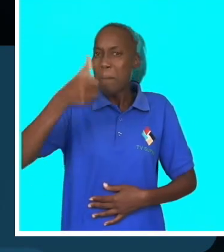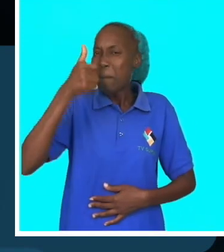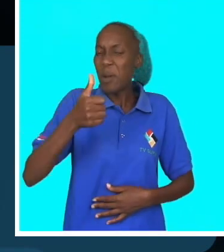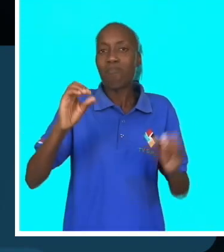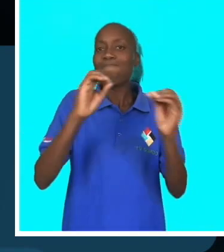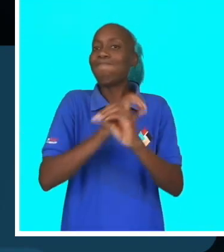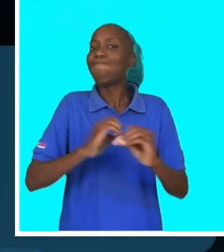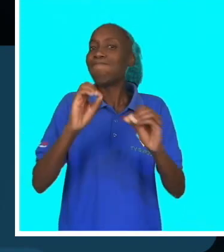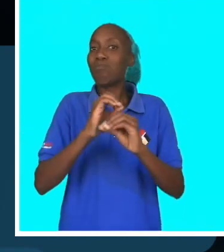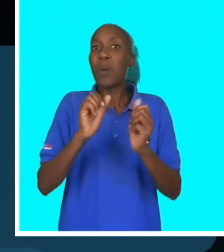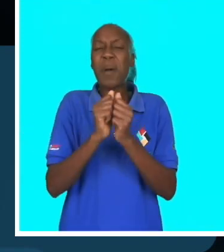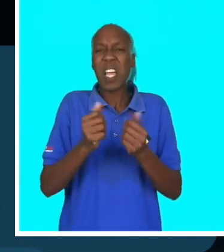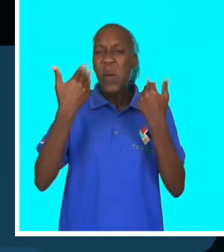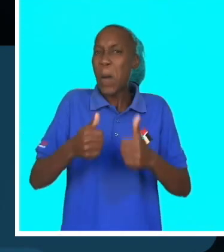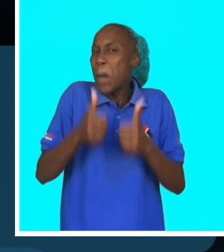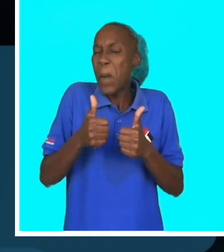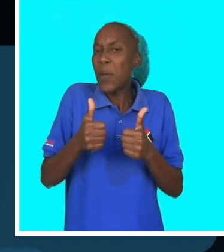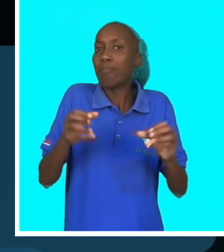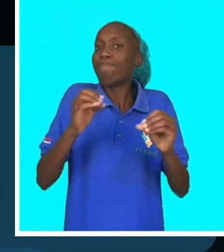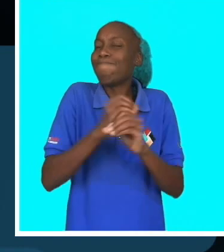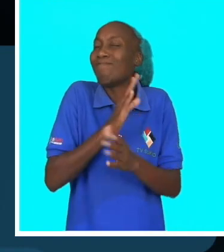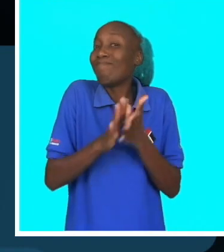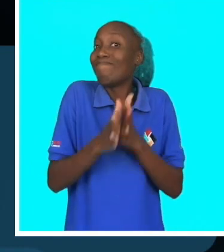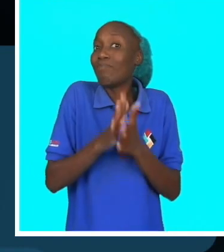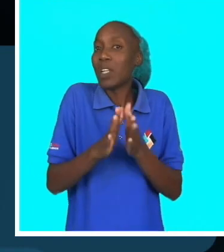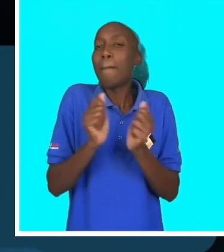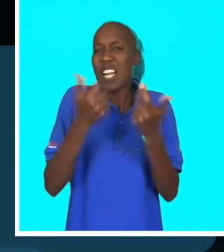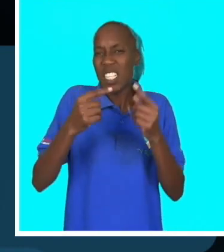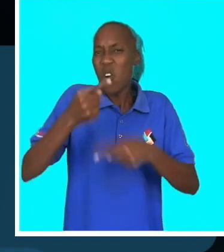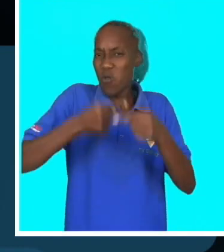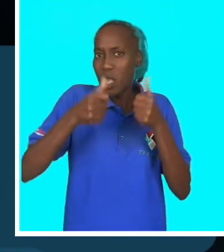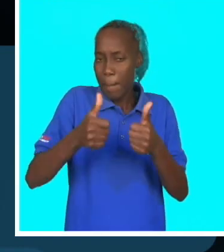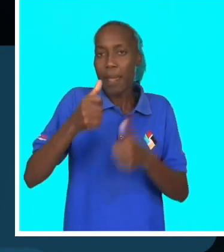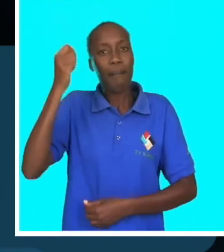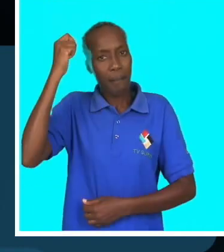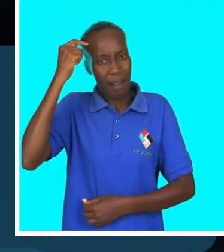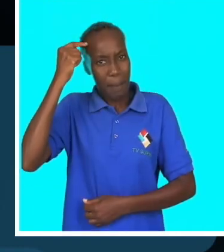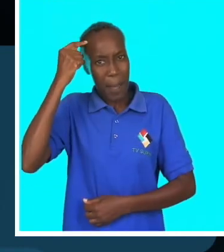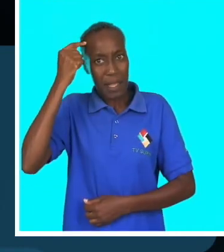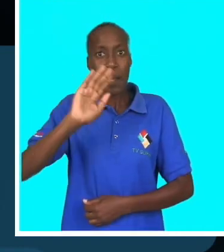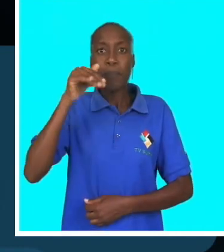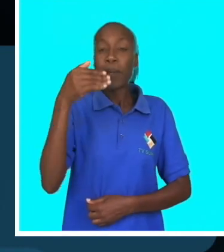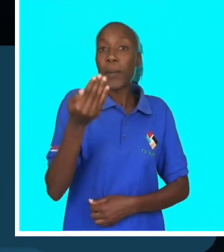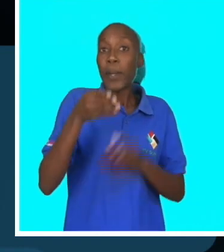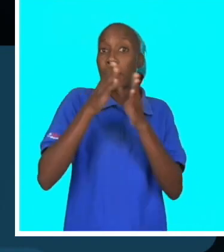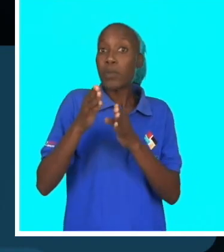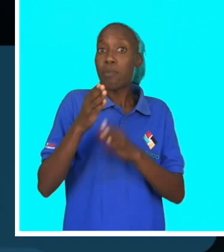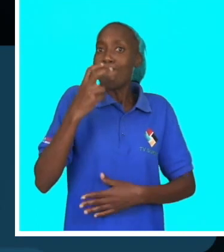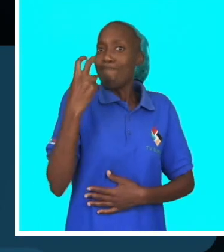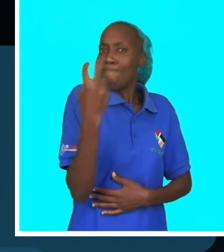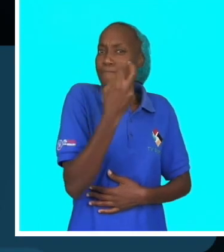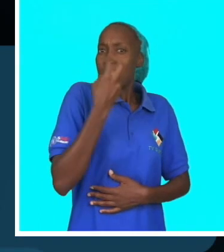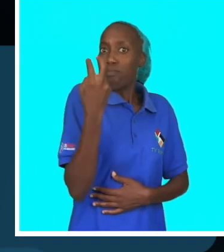E pronto, não foi bonito, não estava em condições mesmo, mas sempre estive consciente, tanto mais que quando estavam